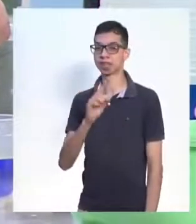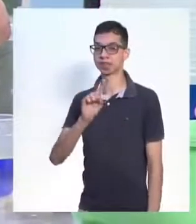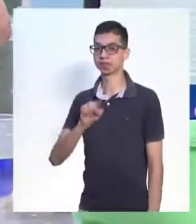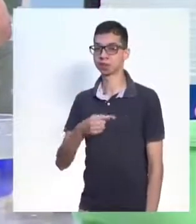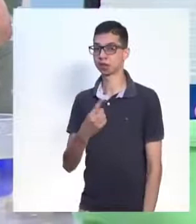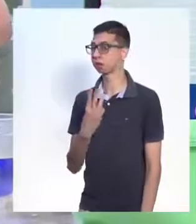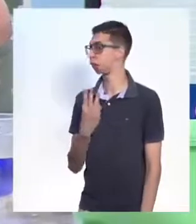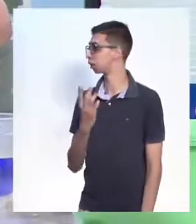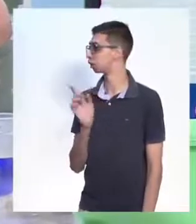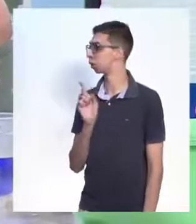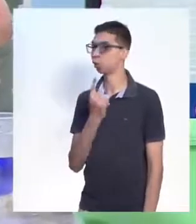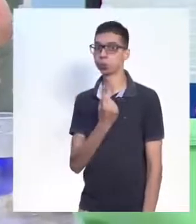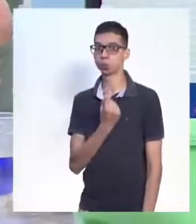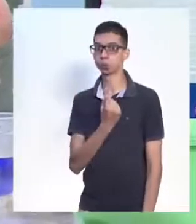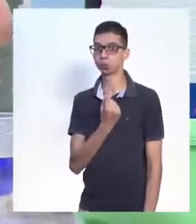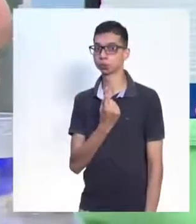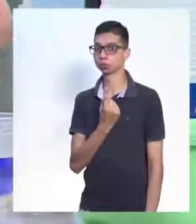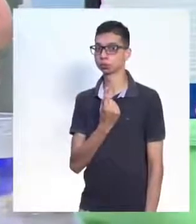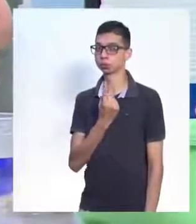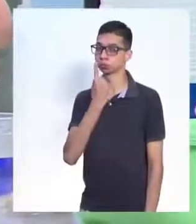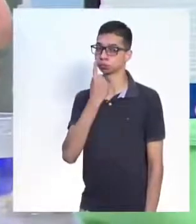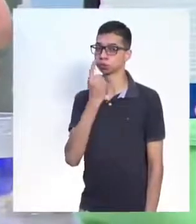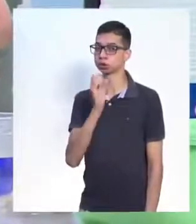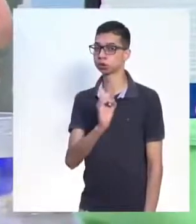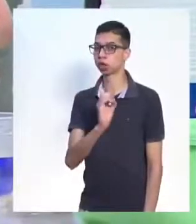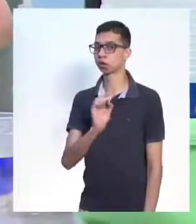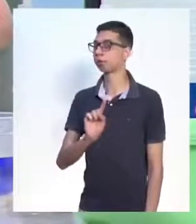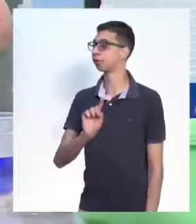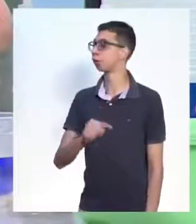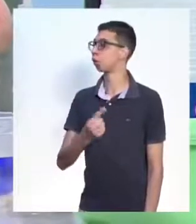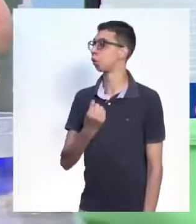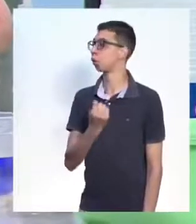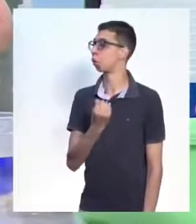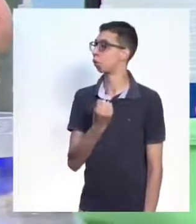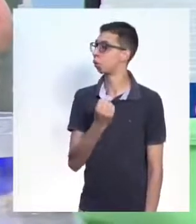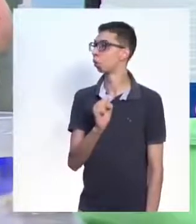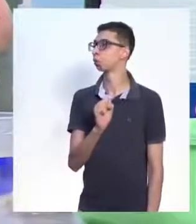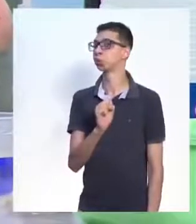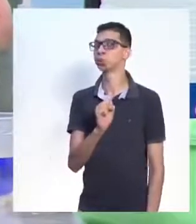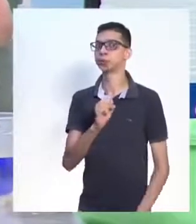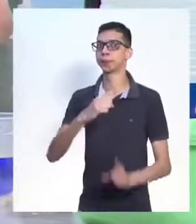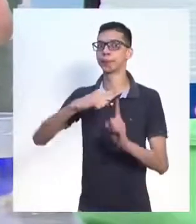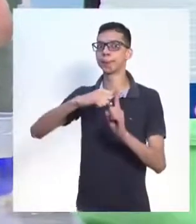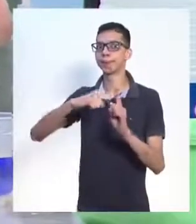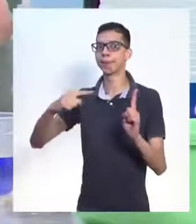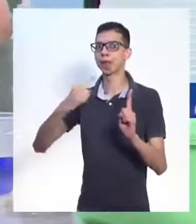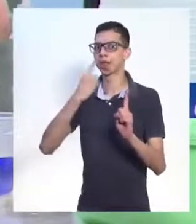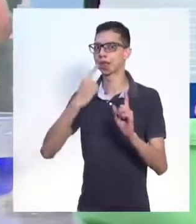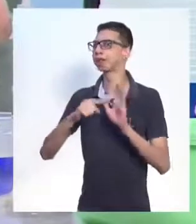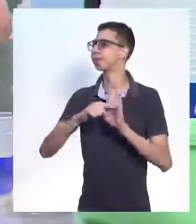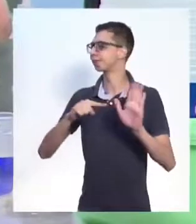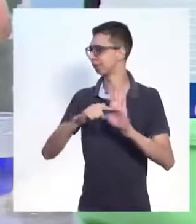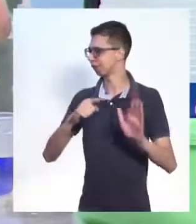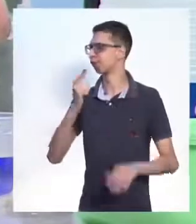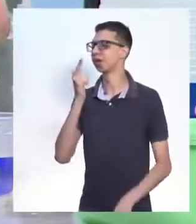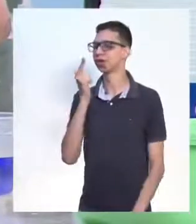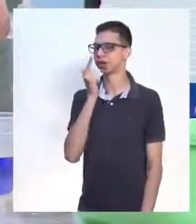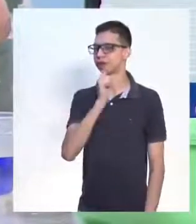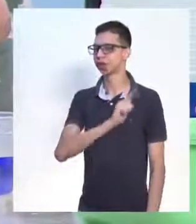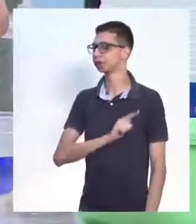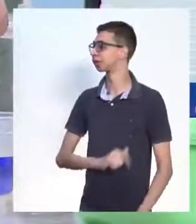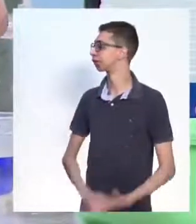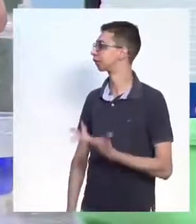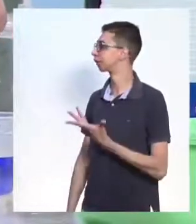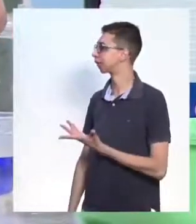3,3, 1. Vamos ver se ele, ó, 0,8 menos. Aí, ó, tá vendo o menos ali, ó, o negativo?